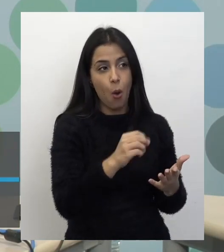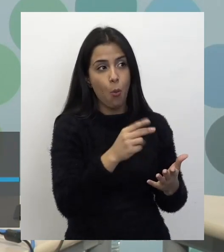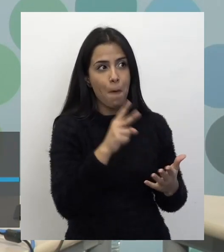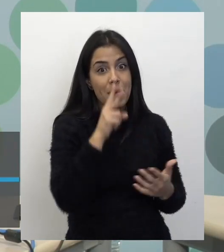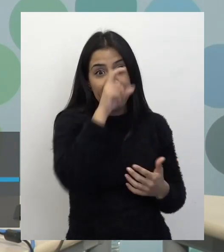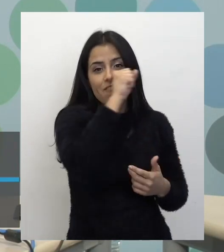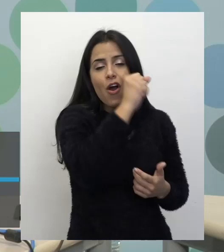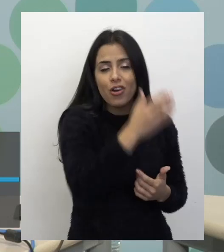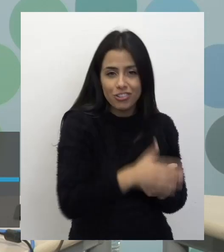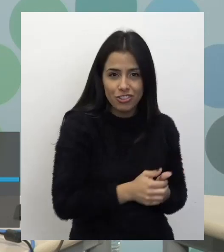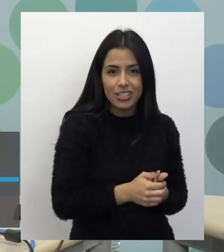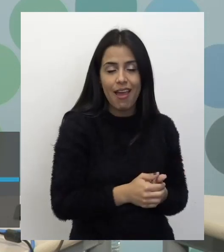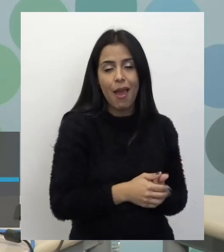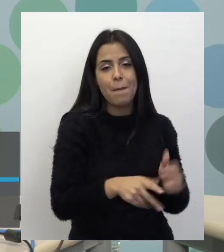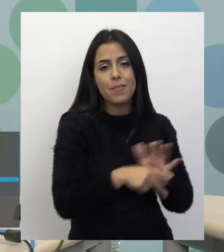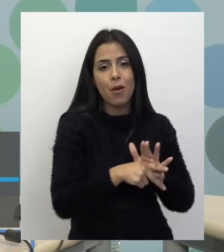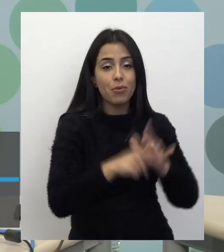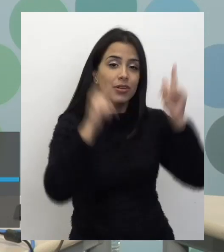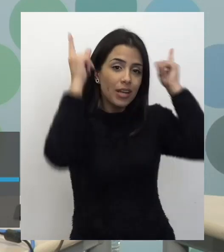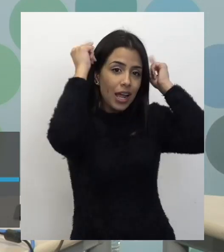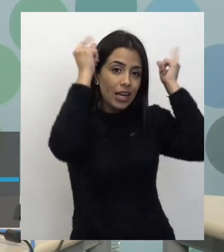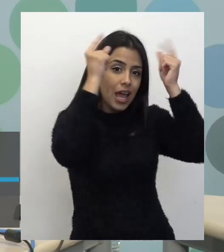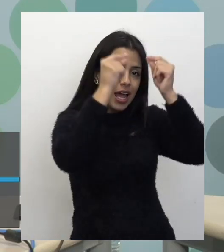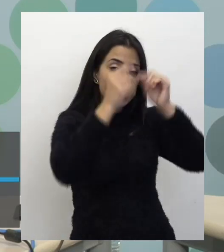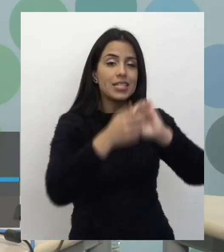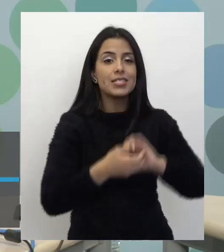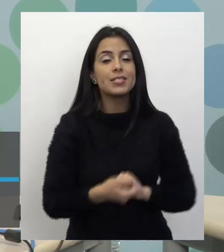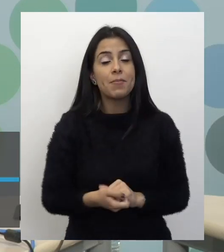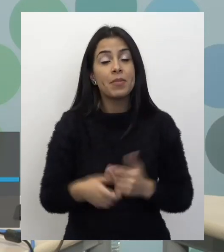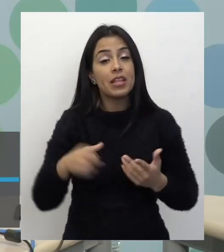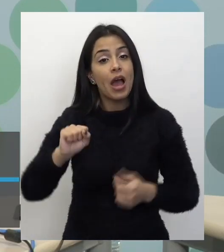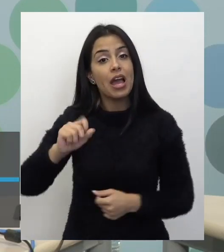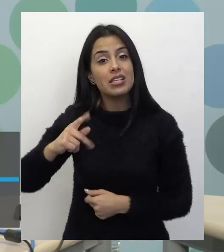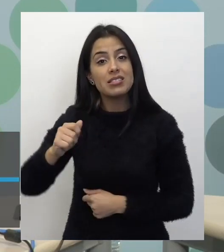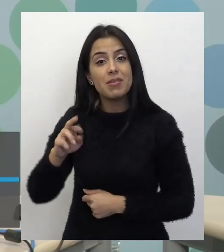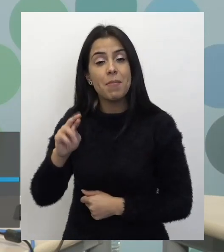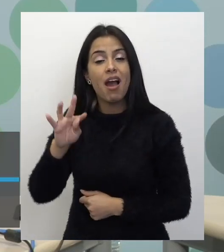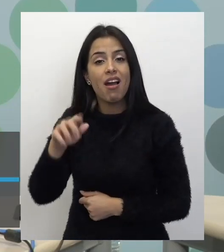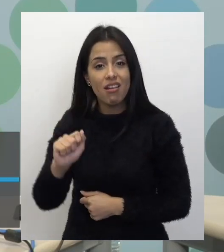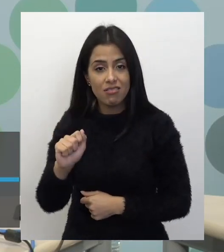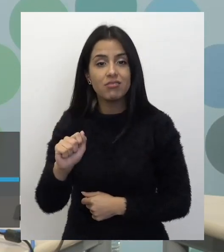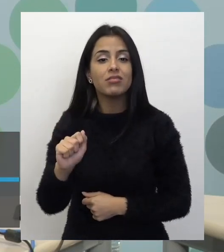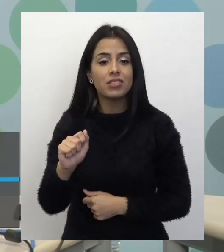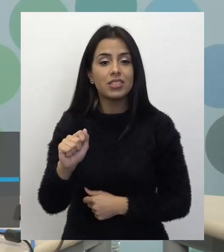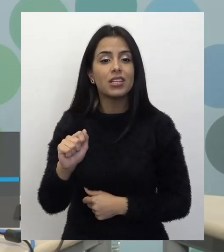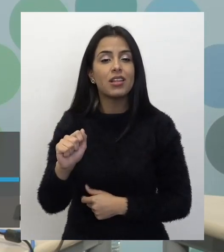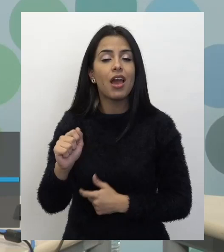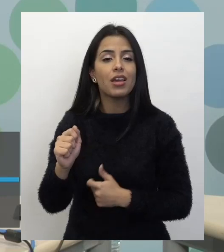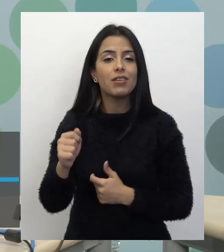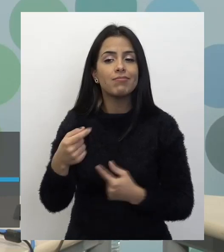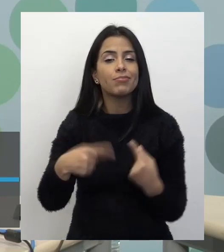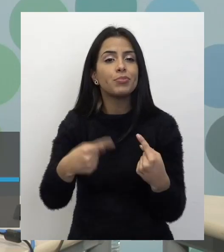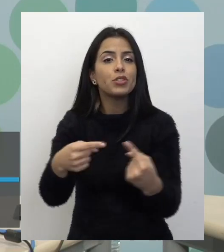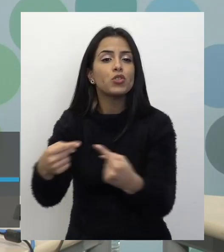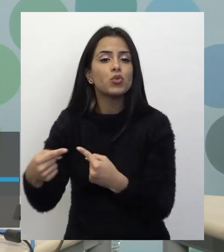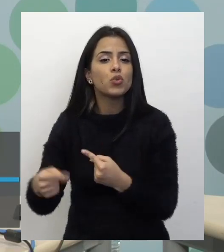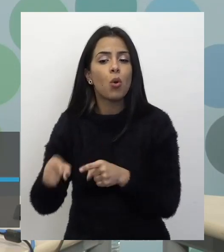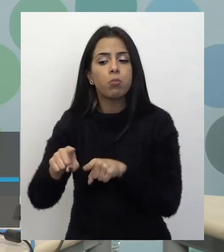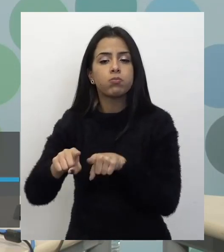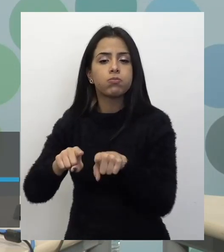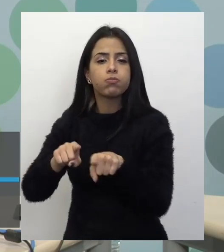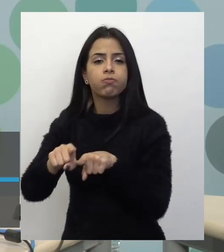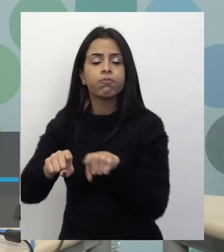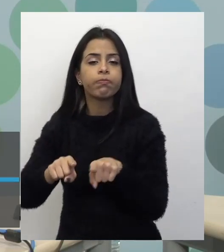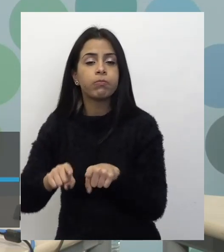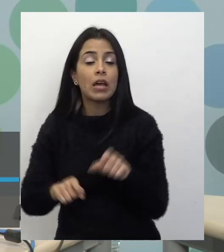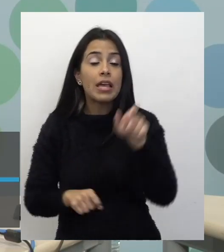harmonia, mas sempre, gente, Atenas e Esparta despontaram como as principais cidades-estado gregas. E quem começa a despontar